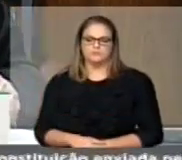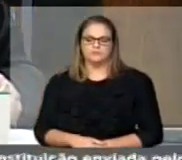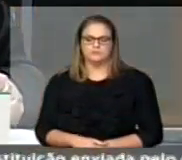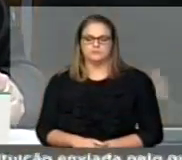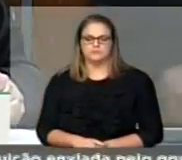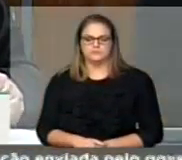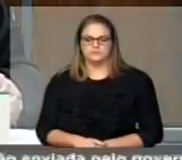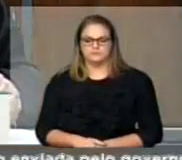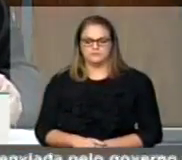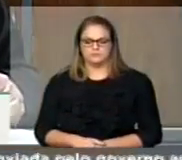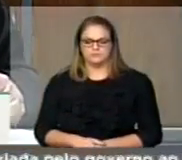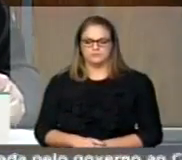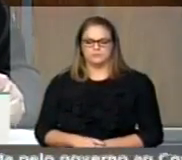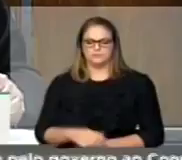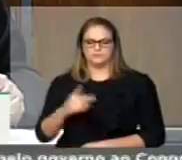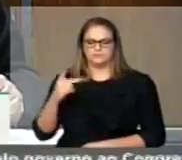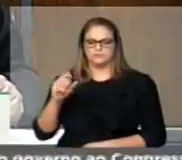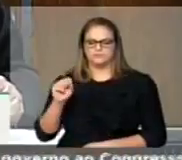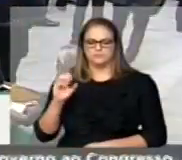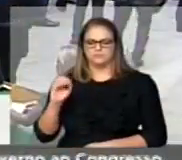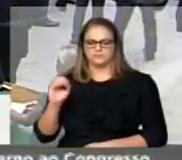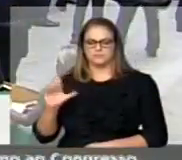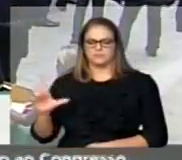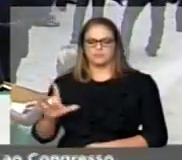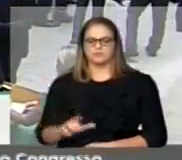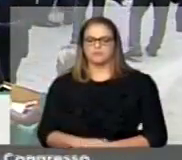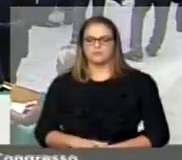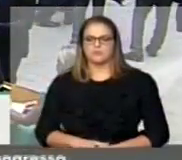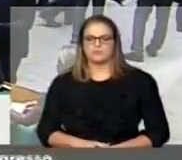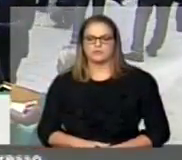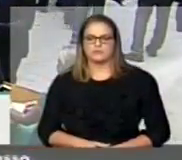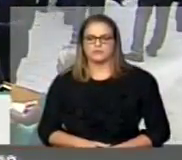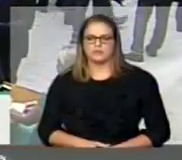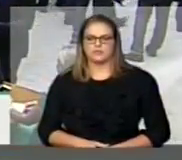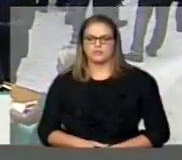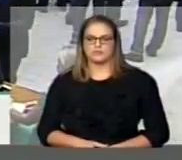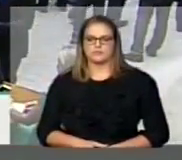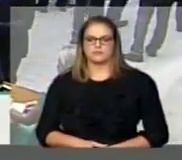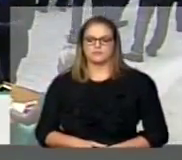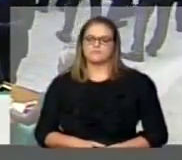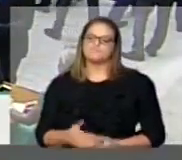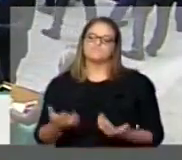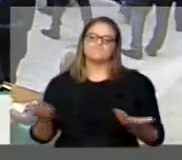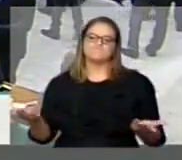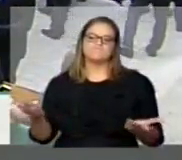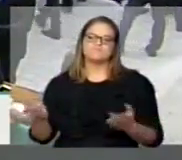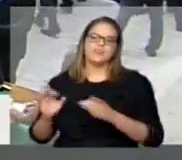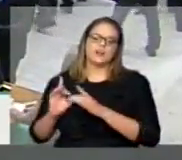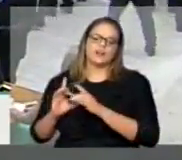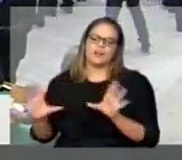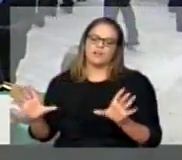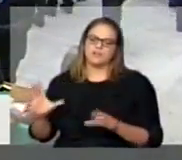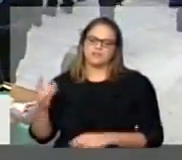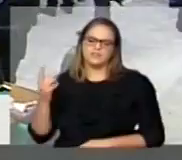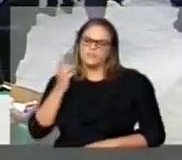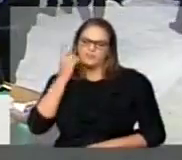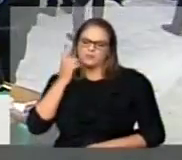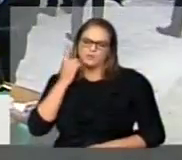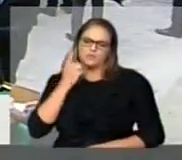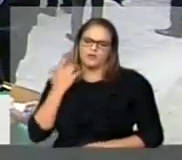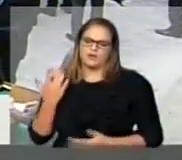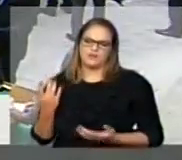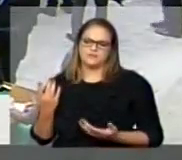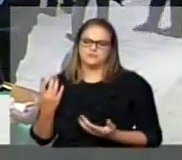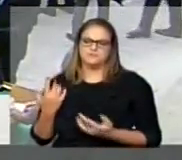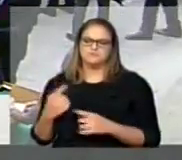PV, PSOL. Presidente, o PSOL libera a bancada porque